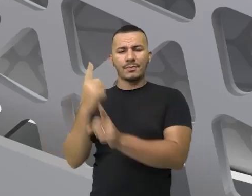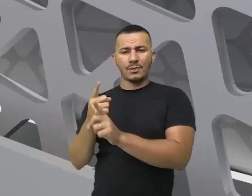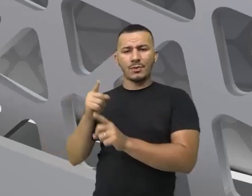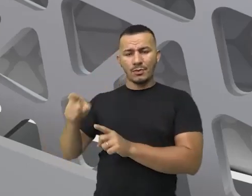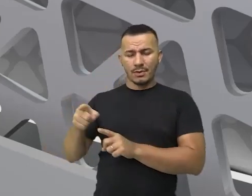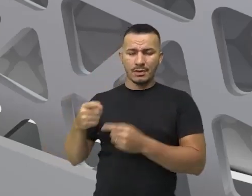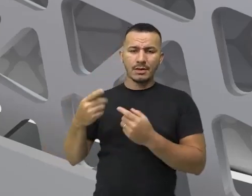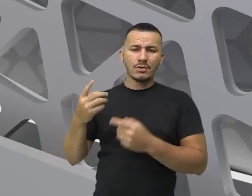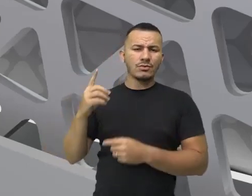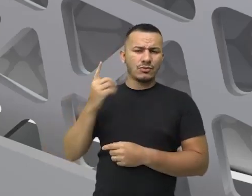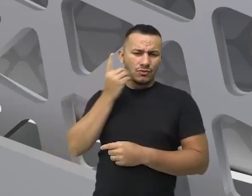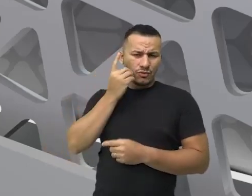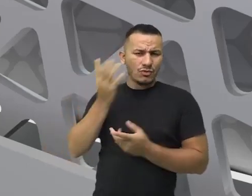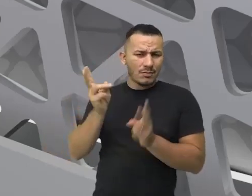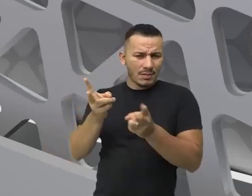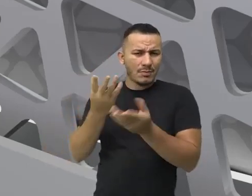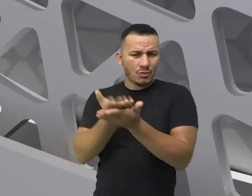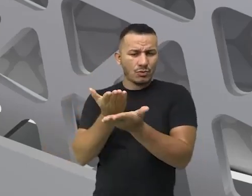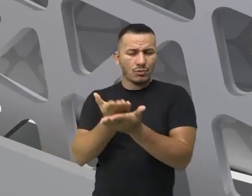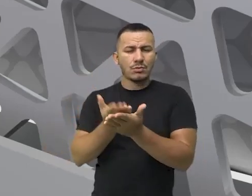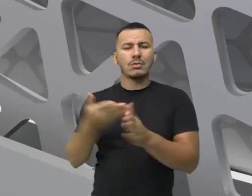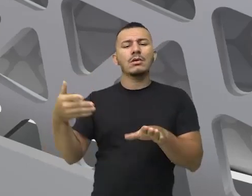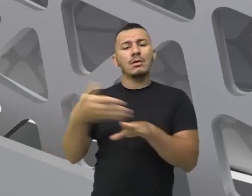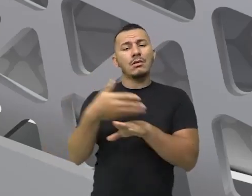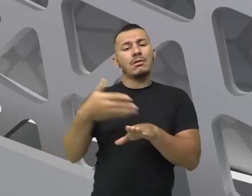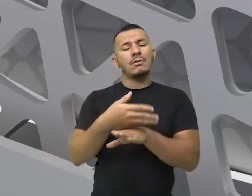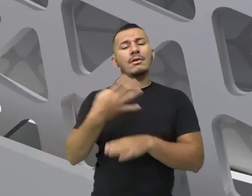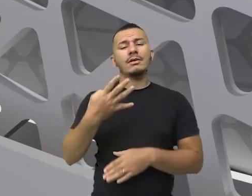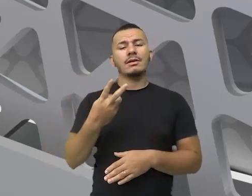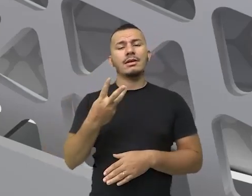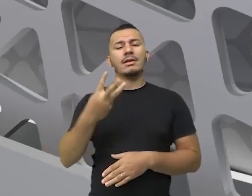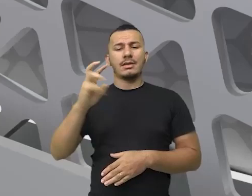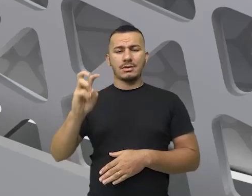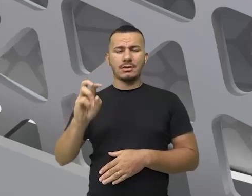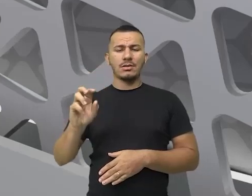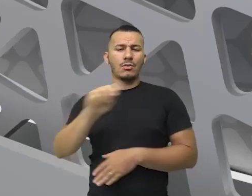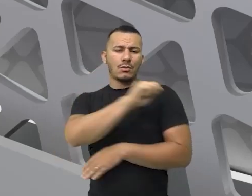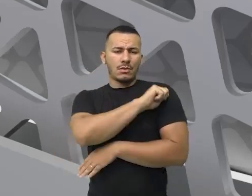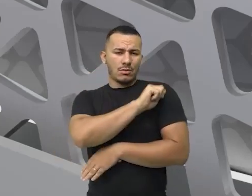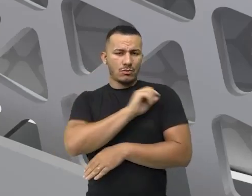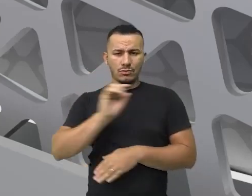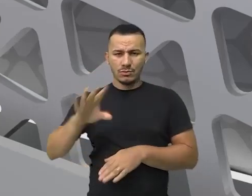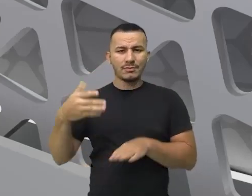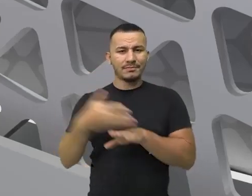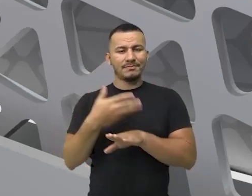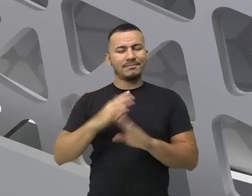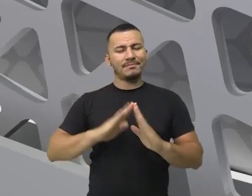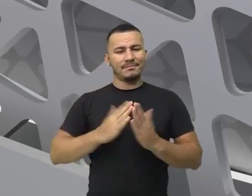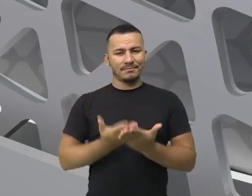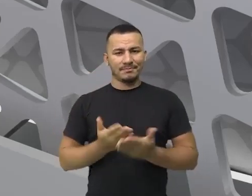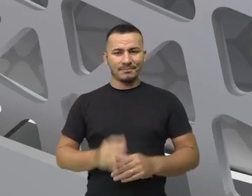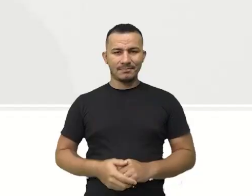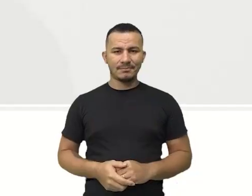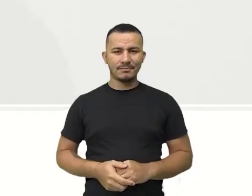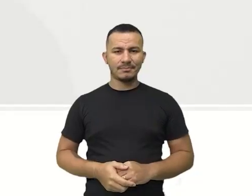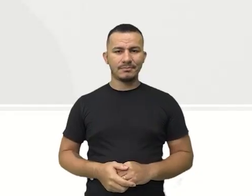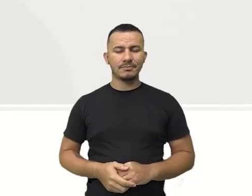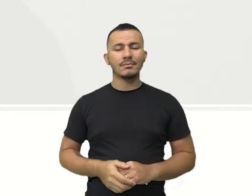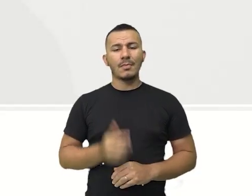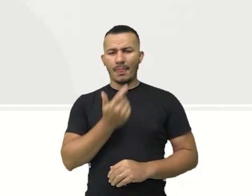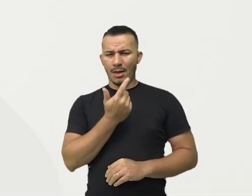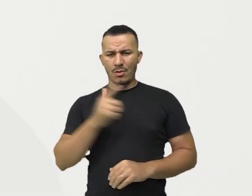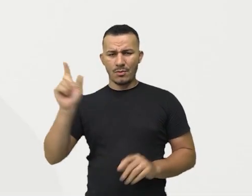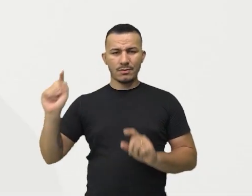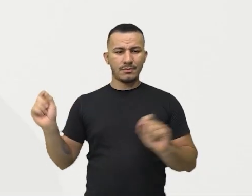que nesse dia, né, foram na verdade 35 alunos. Beleza, pessoal? Vamos para